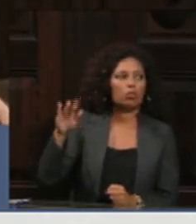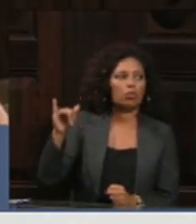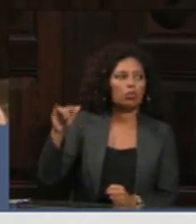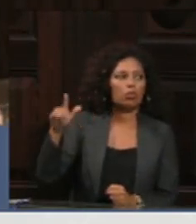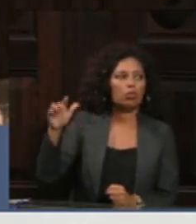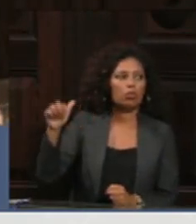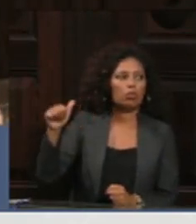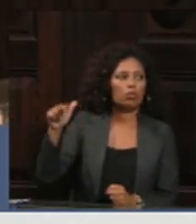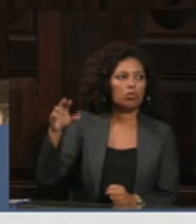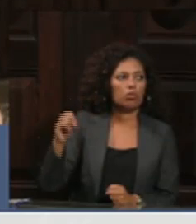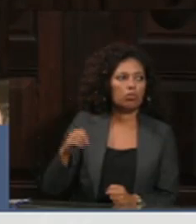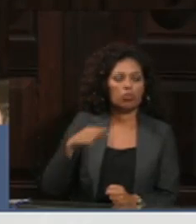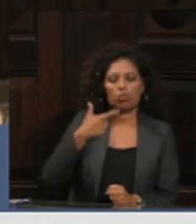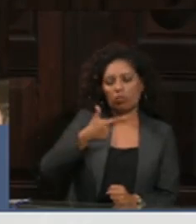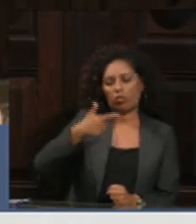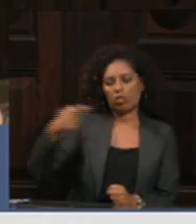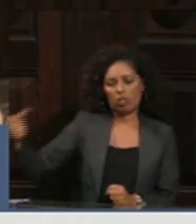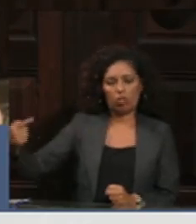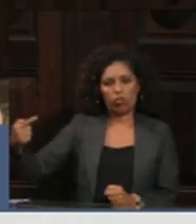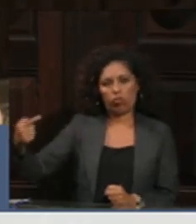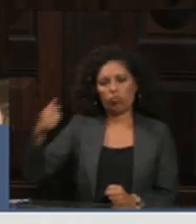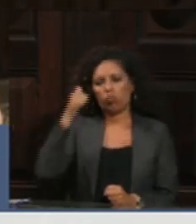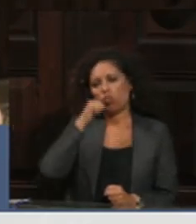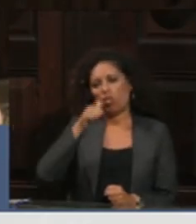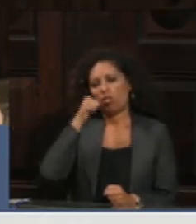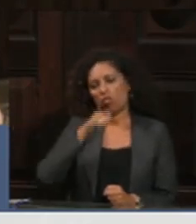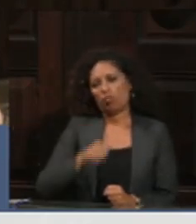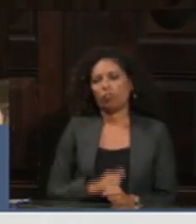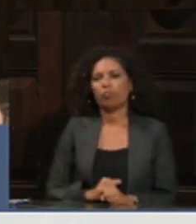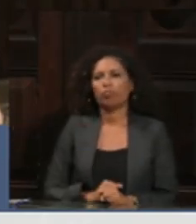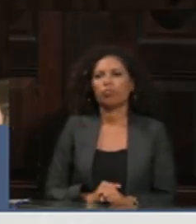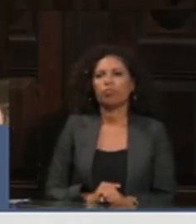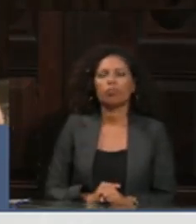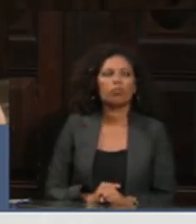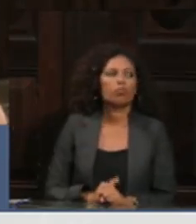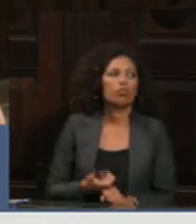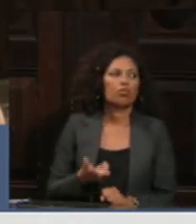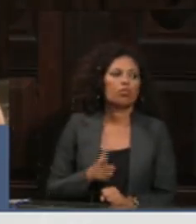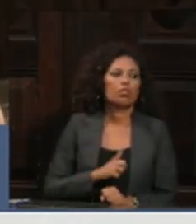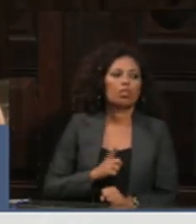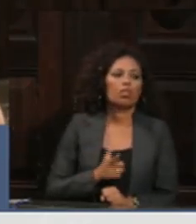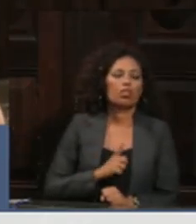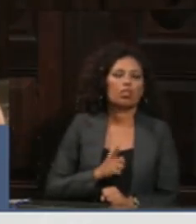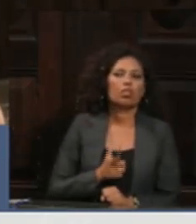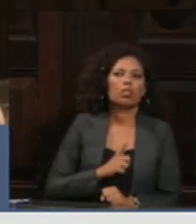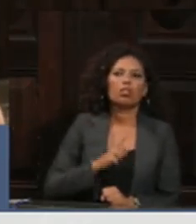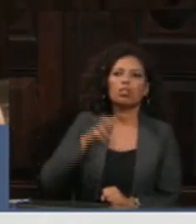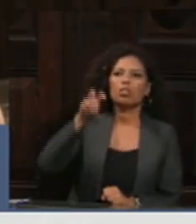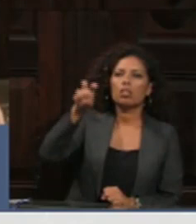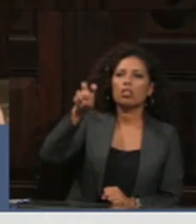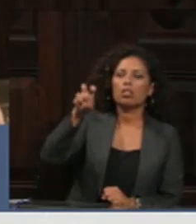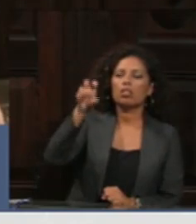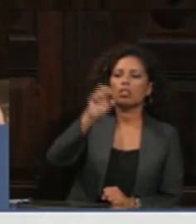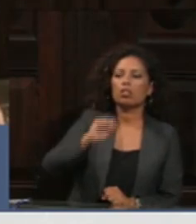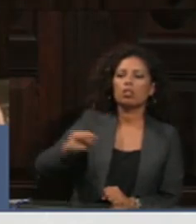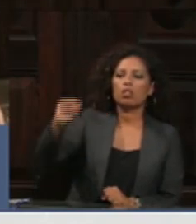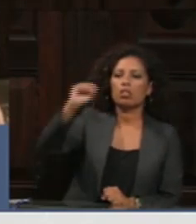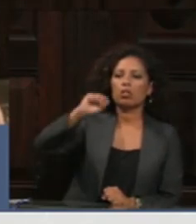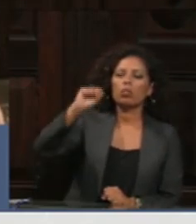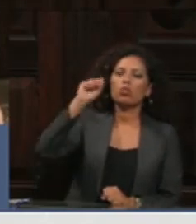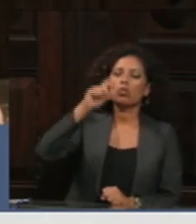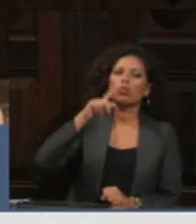memória, 27. E tem 5 senadoras